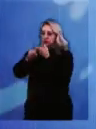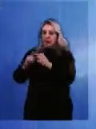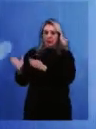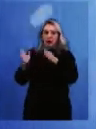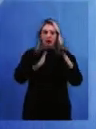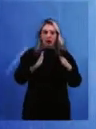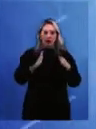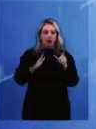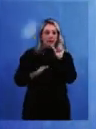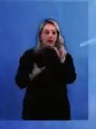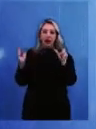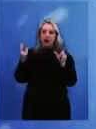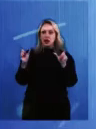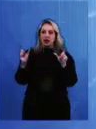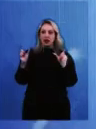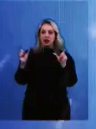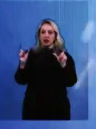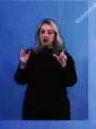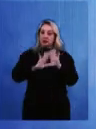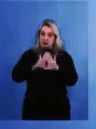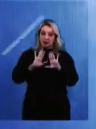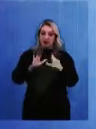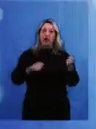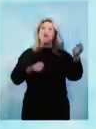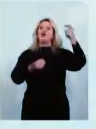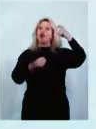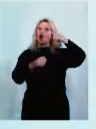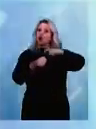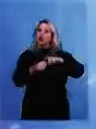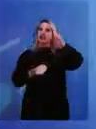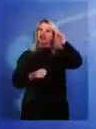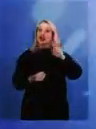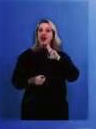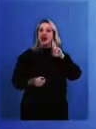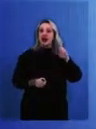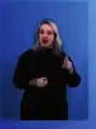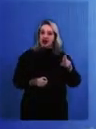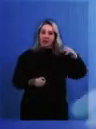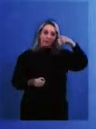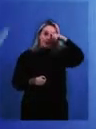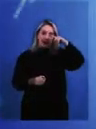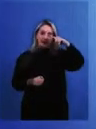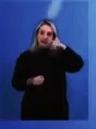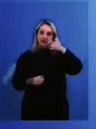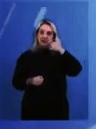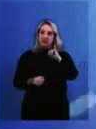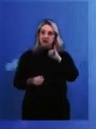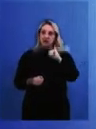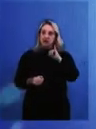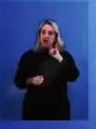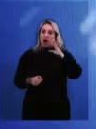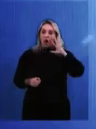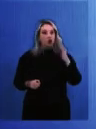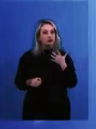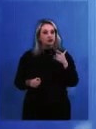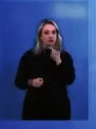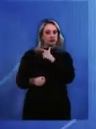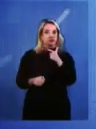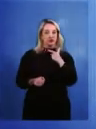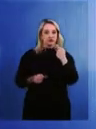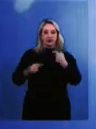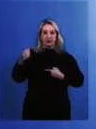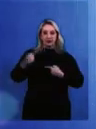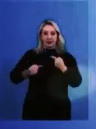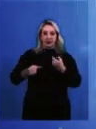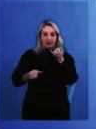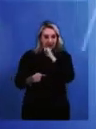bloco, a palavra de vocês será cassada. Eu vou retomar o direito de resposta do Pablo Marçal. Isso não vai mais acontecer desse